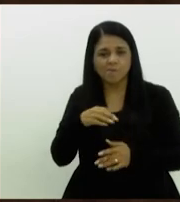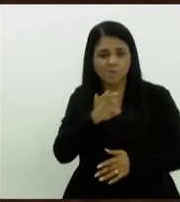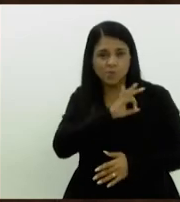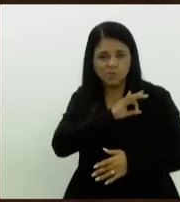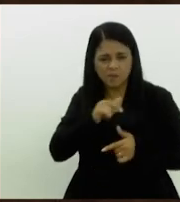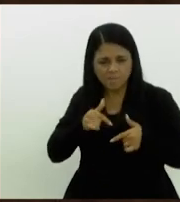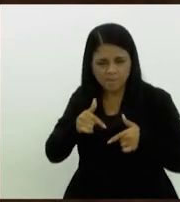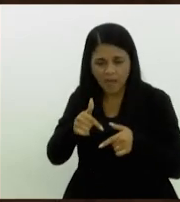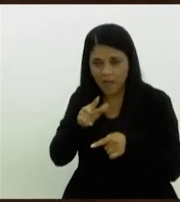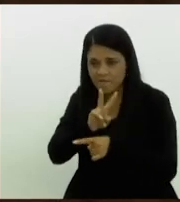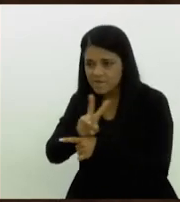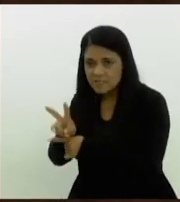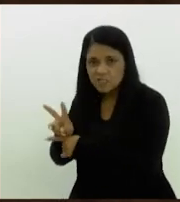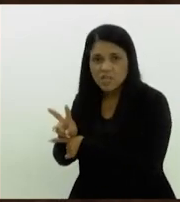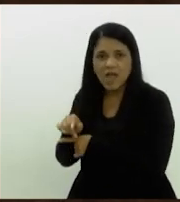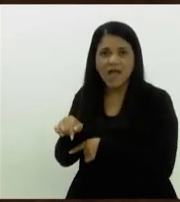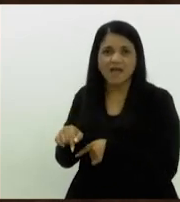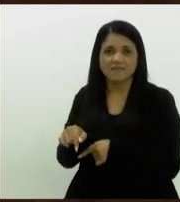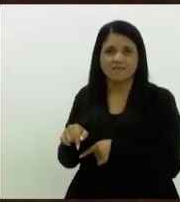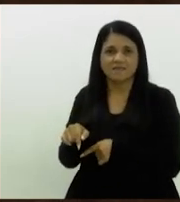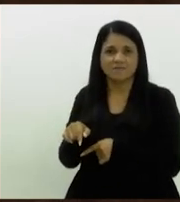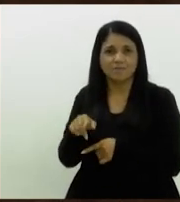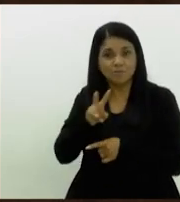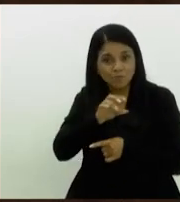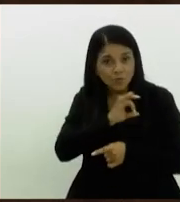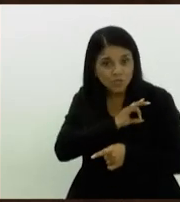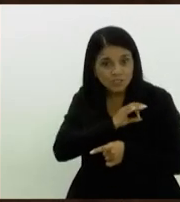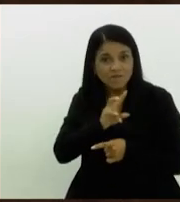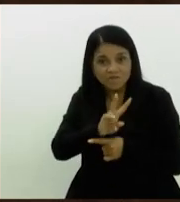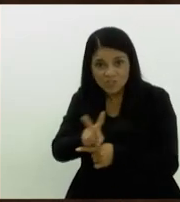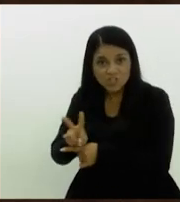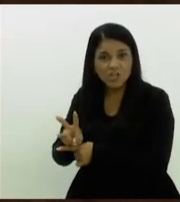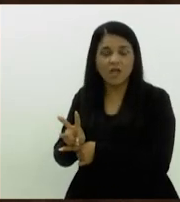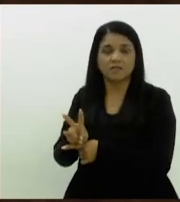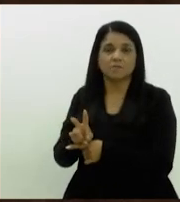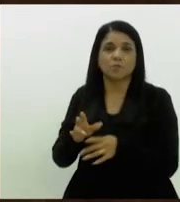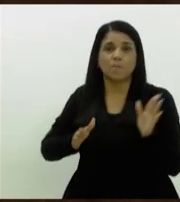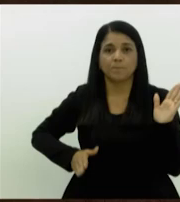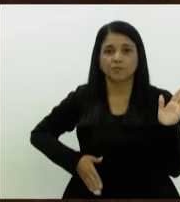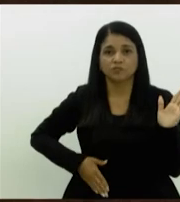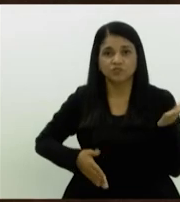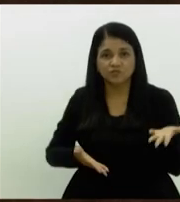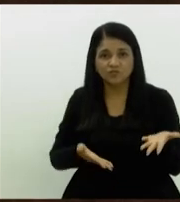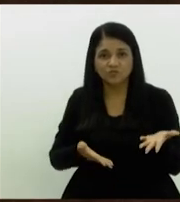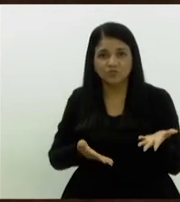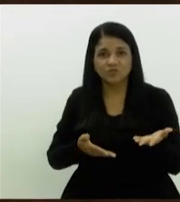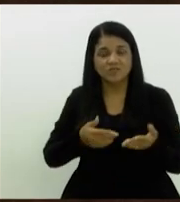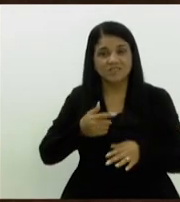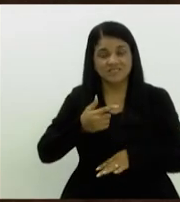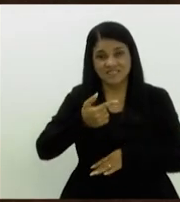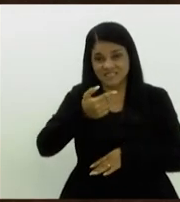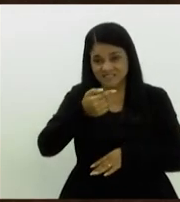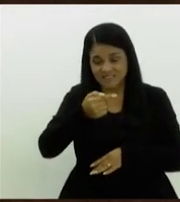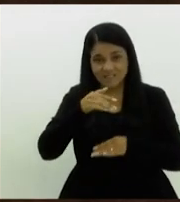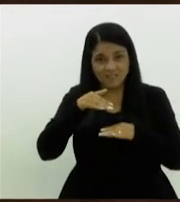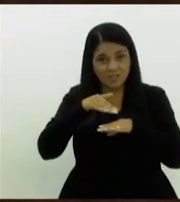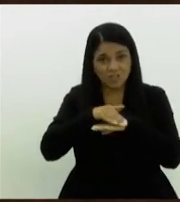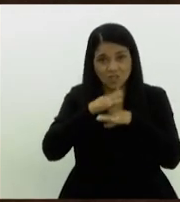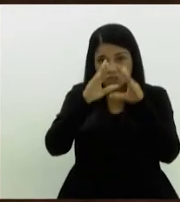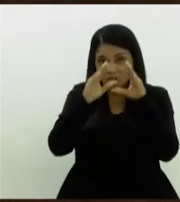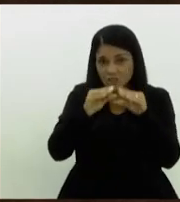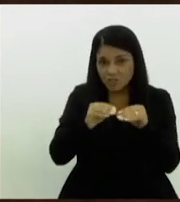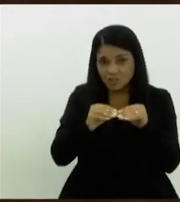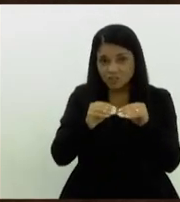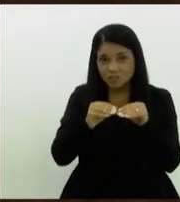e fosse vigiada. Não sei se o senhor sabe, governador, a partir das 7 horas da noite,